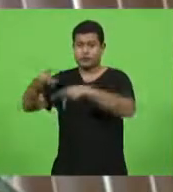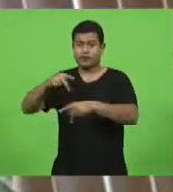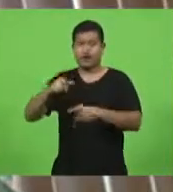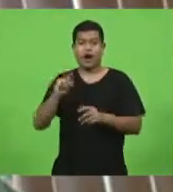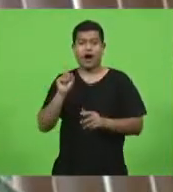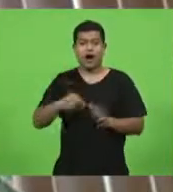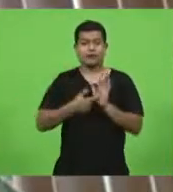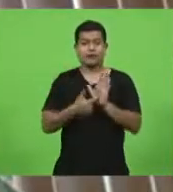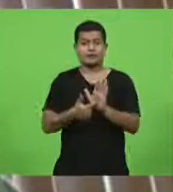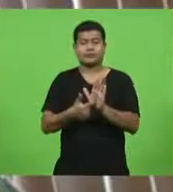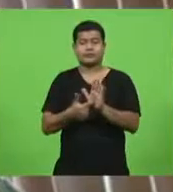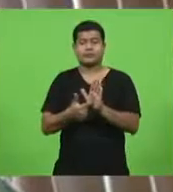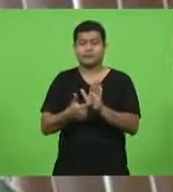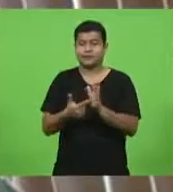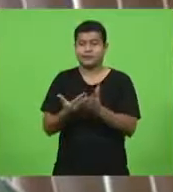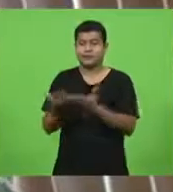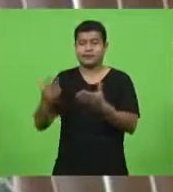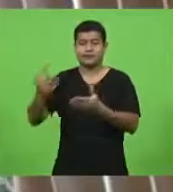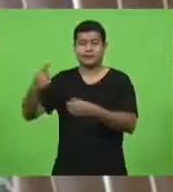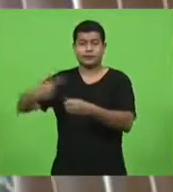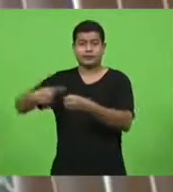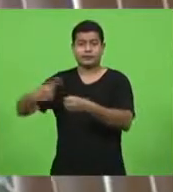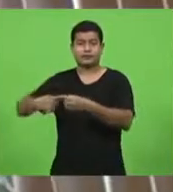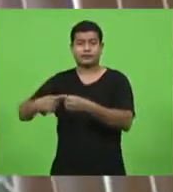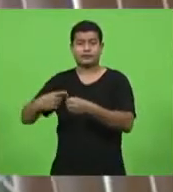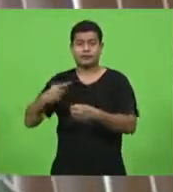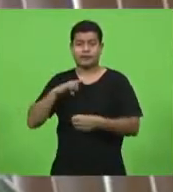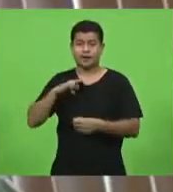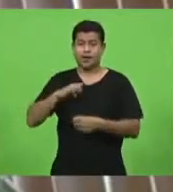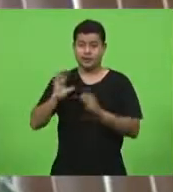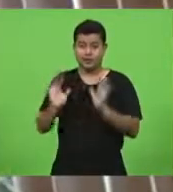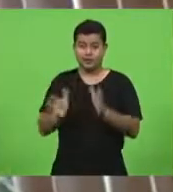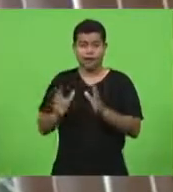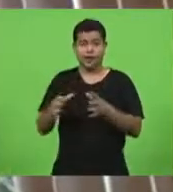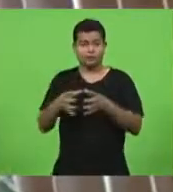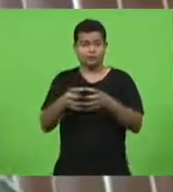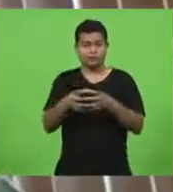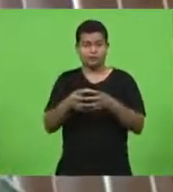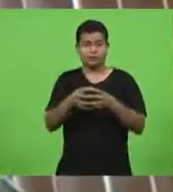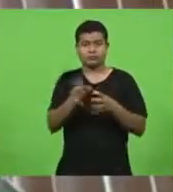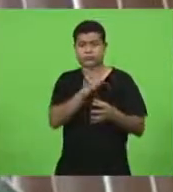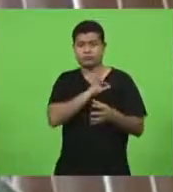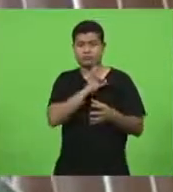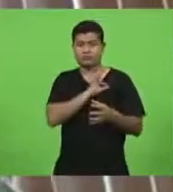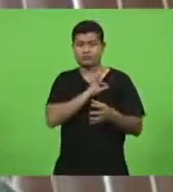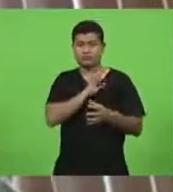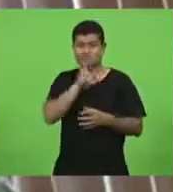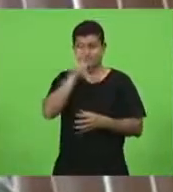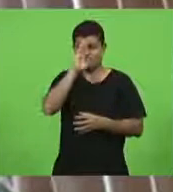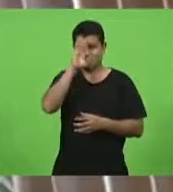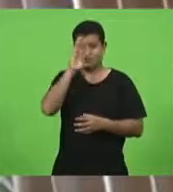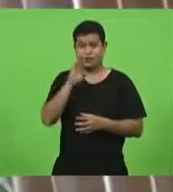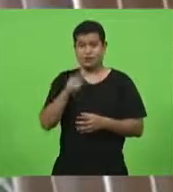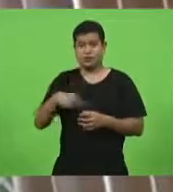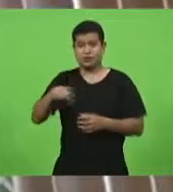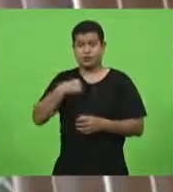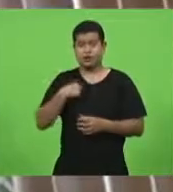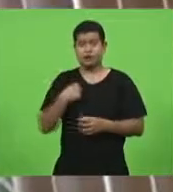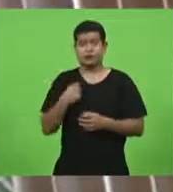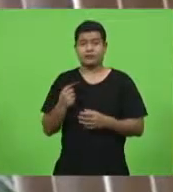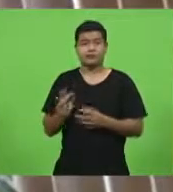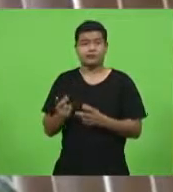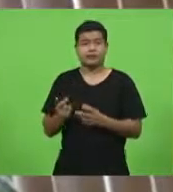da localidade com o efetivo existente. Especificamente, traçamos o quantitativo de efetivo